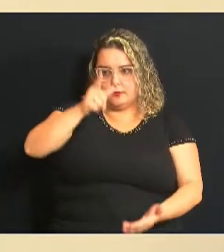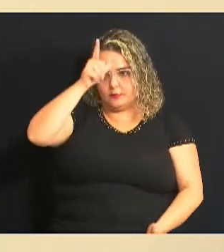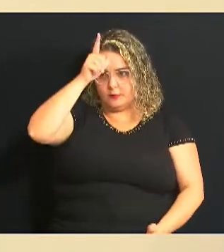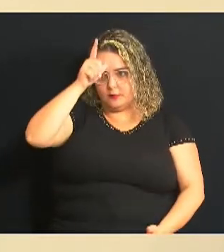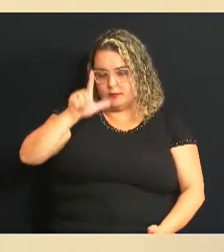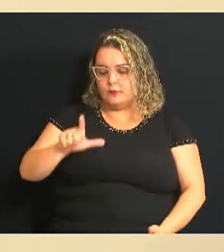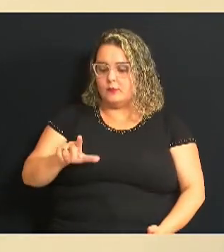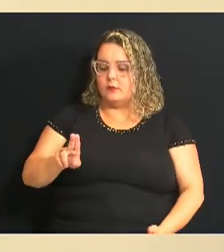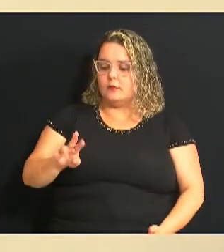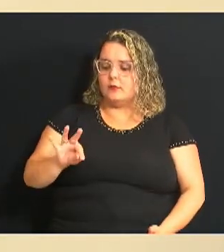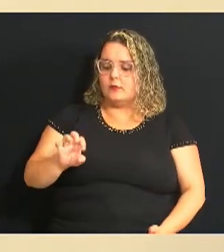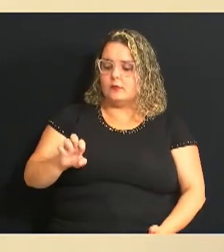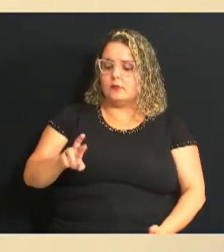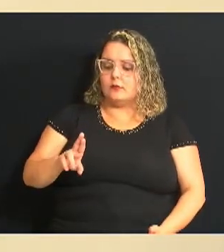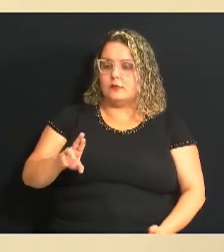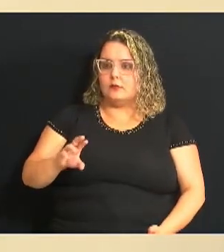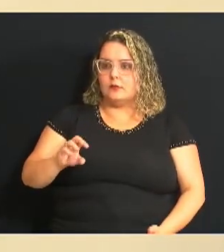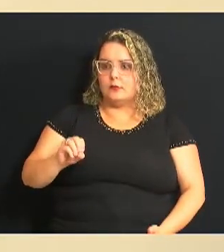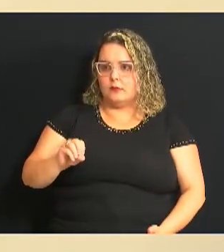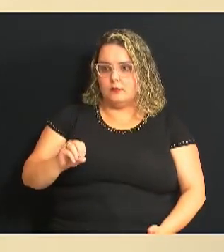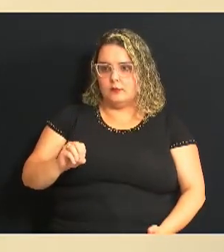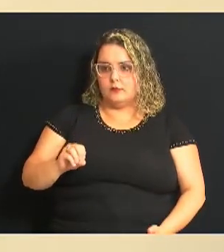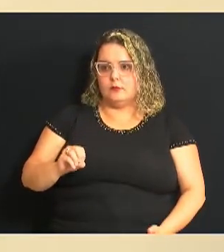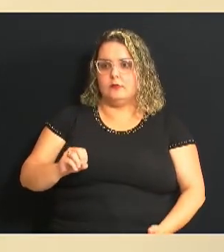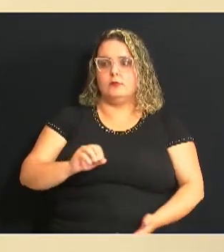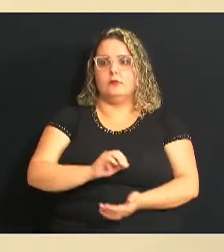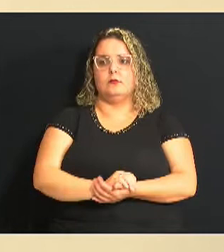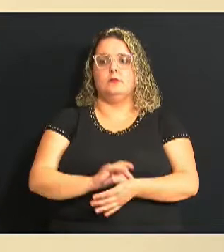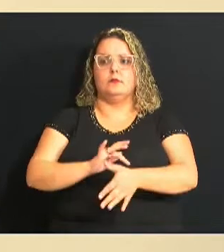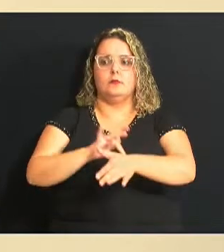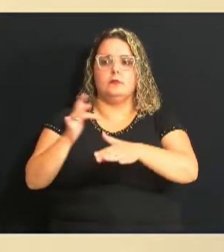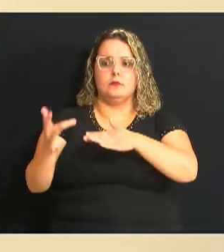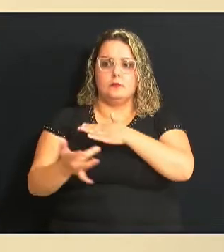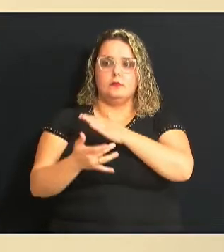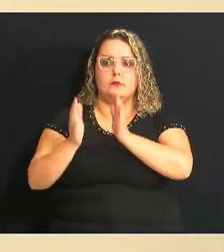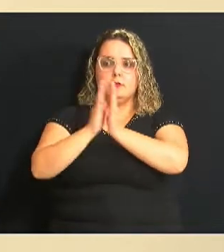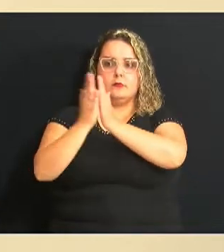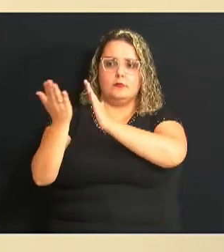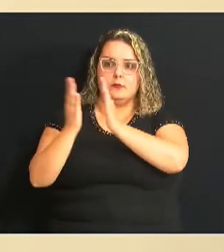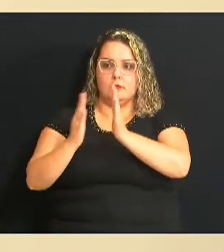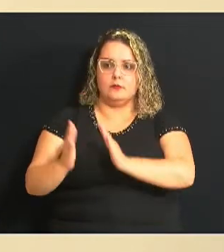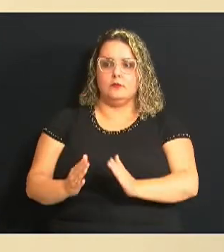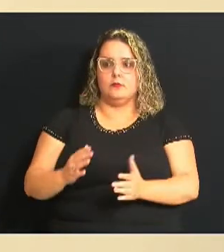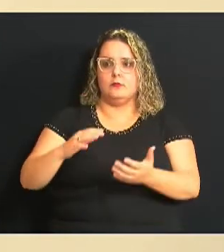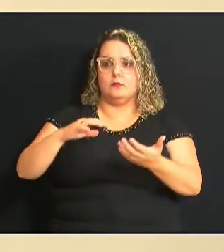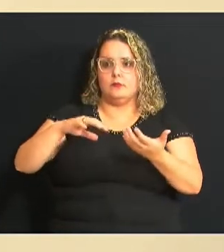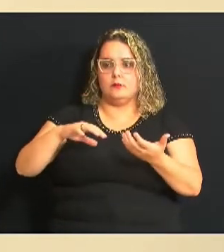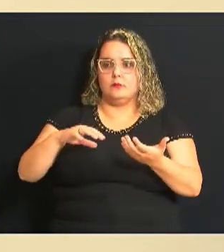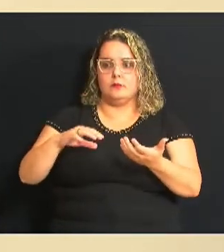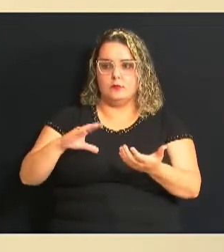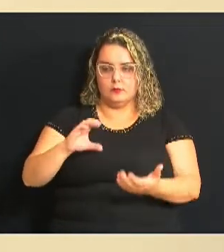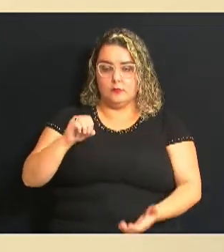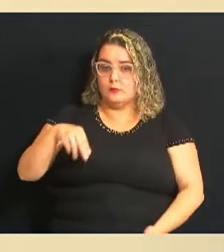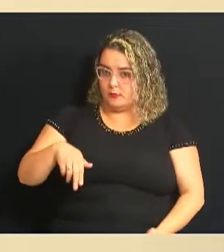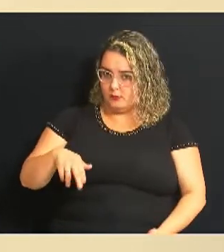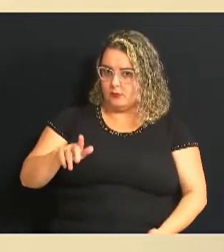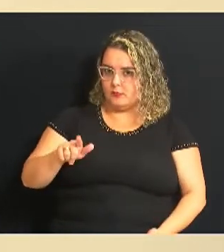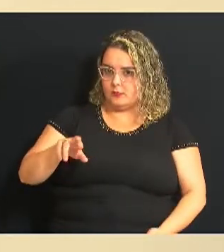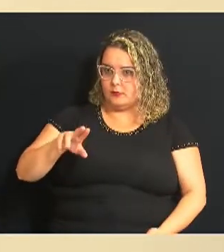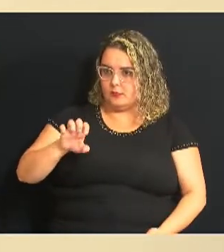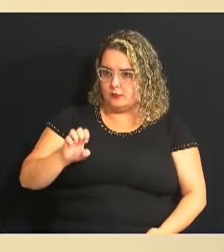Lutero na imprensa de Gutenberg. Na biblioteca do Congresso norte-americano tem um